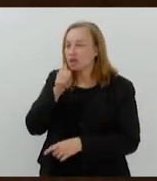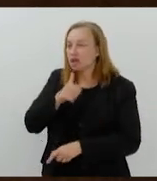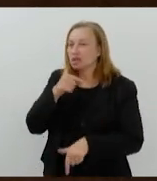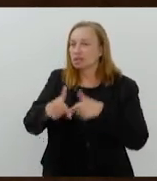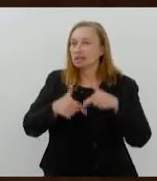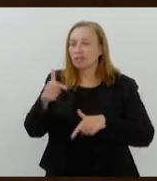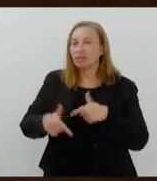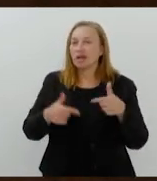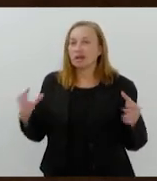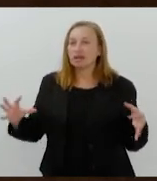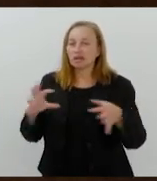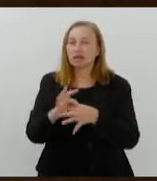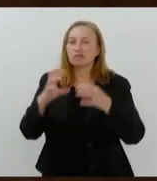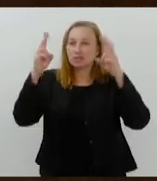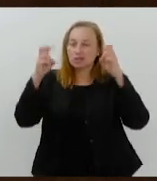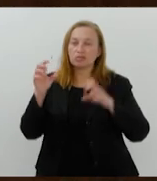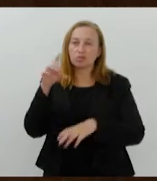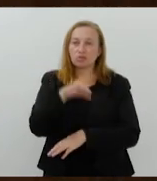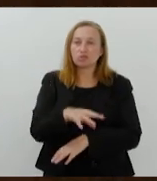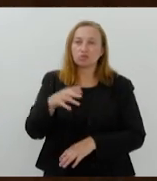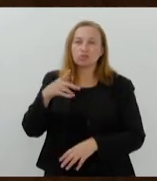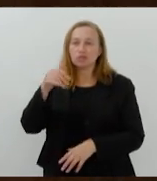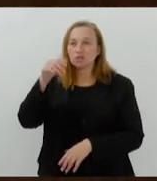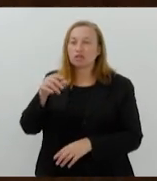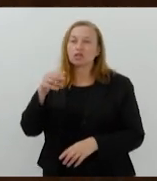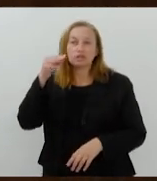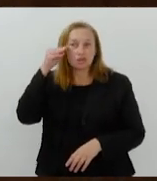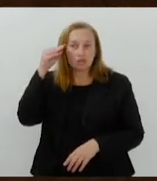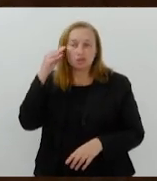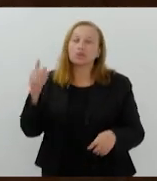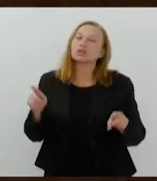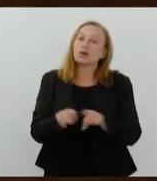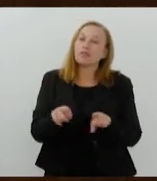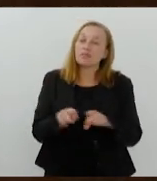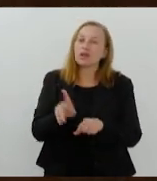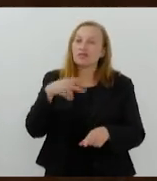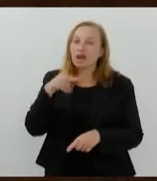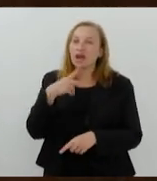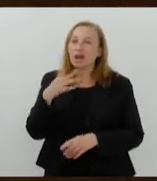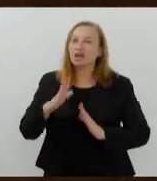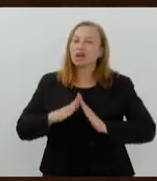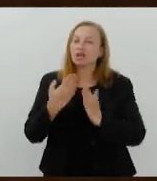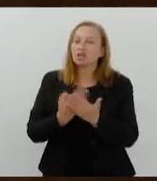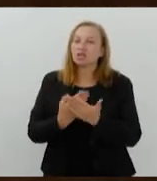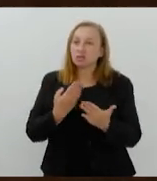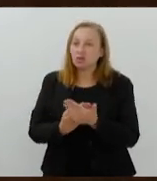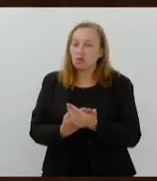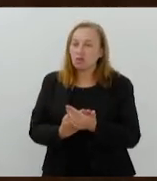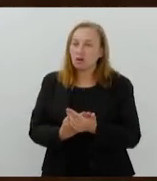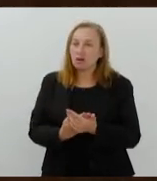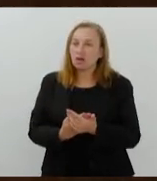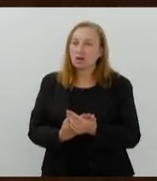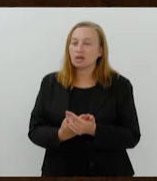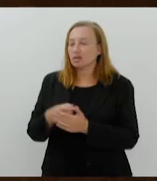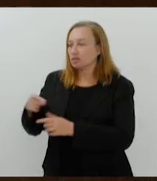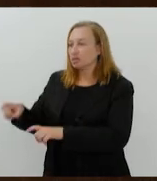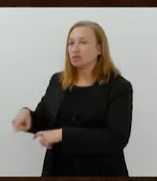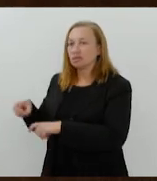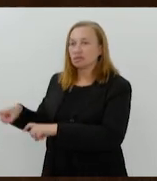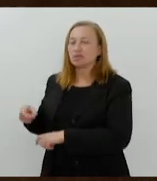esse tema. E, por último, te ajudo a dizer que também o Colégio Agrícola já proporcionou